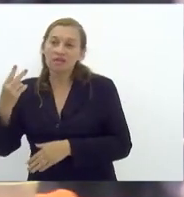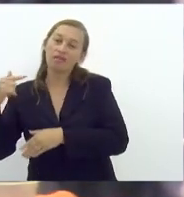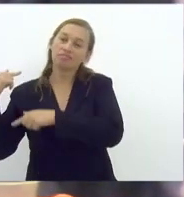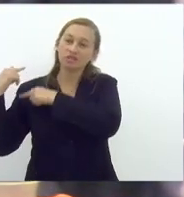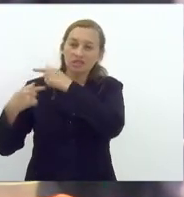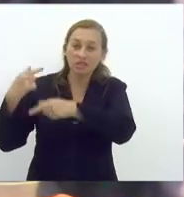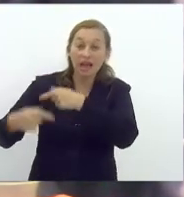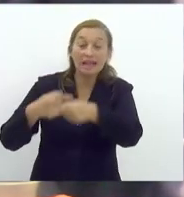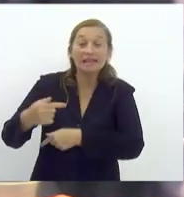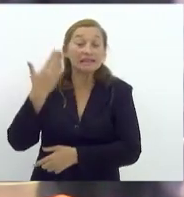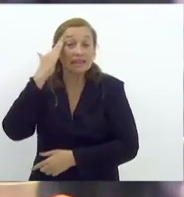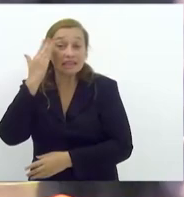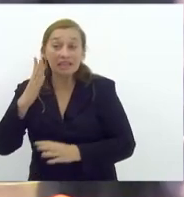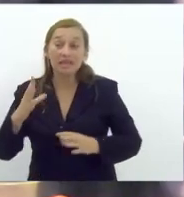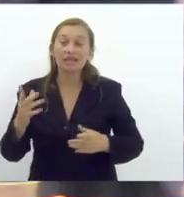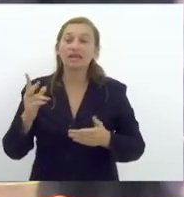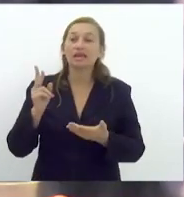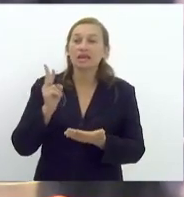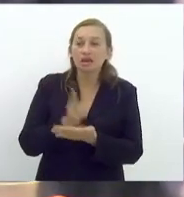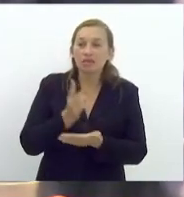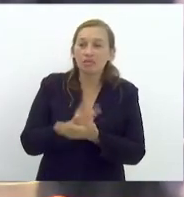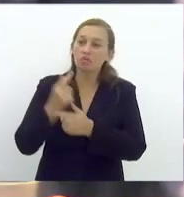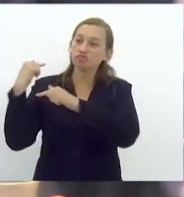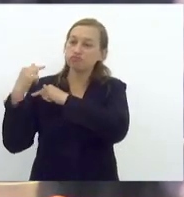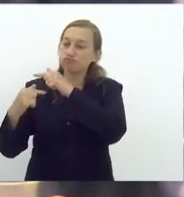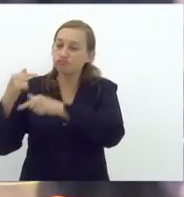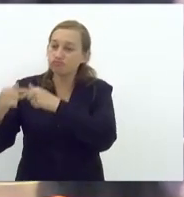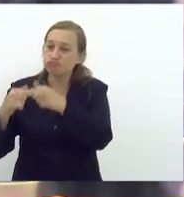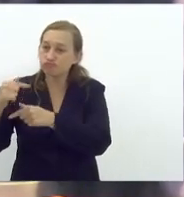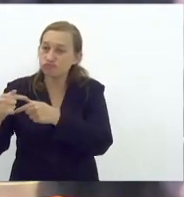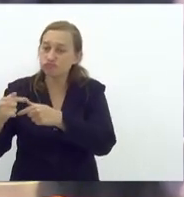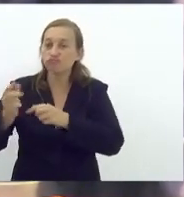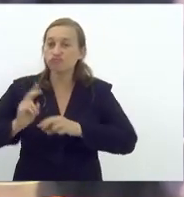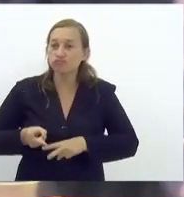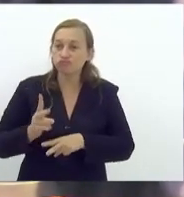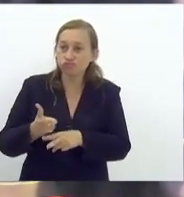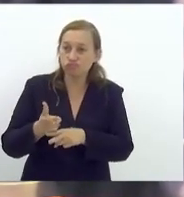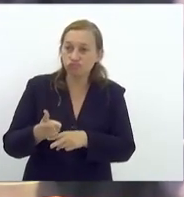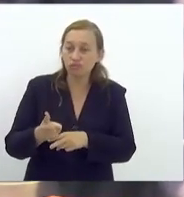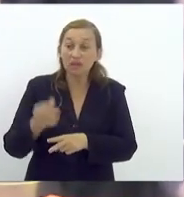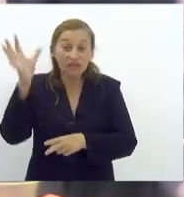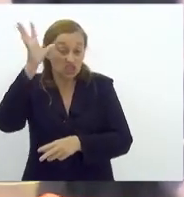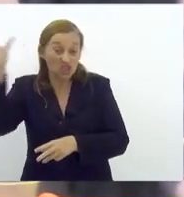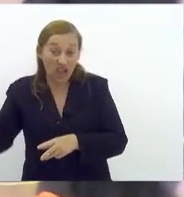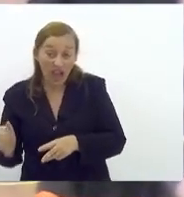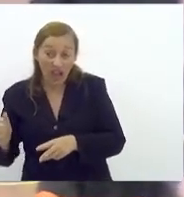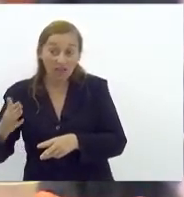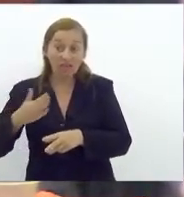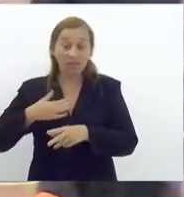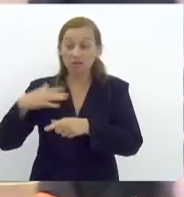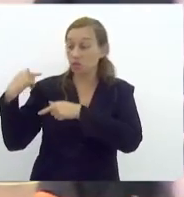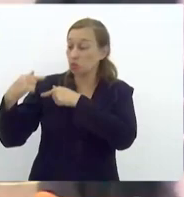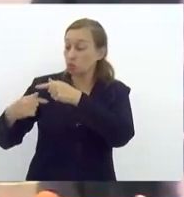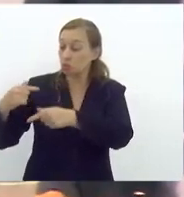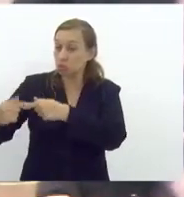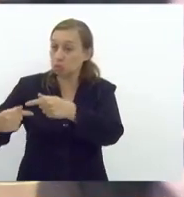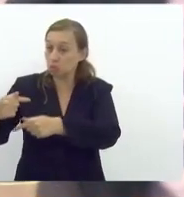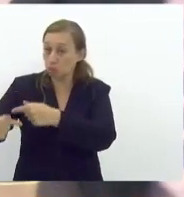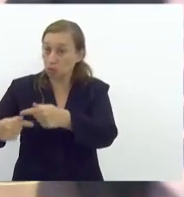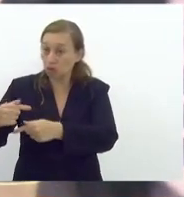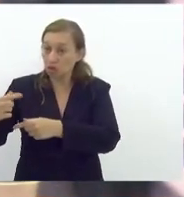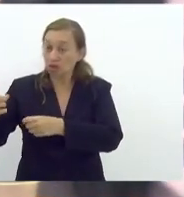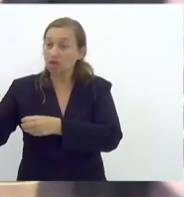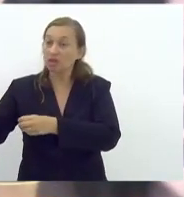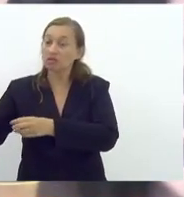que apesar da nossa ancestralidade que caminha a minha vem de África minha vem dos meus descendentes que foram